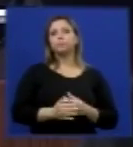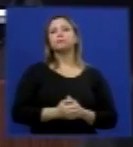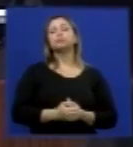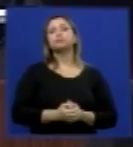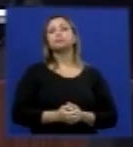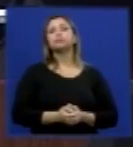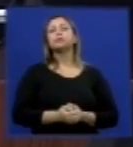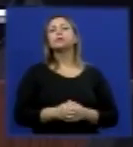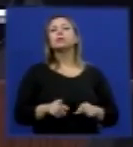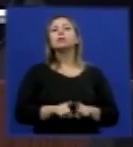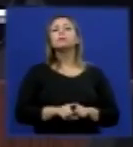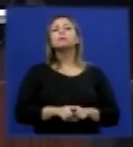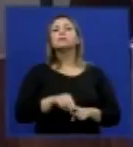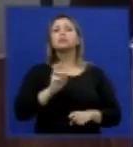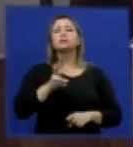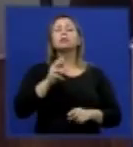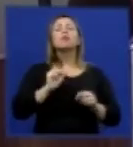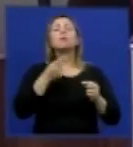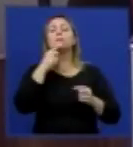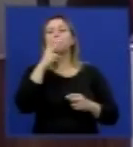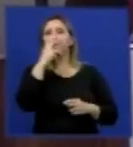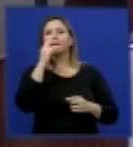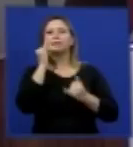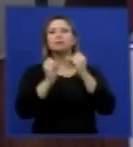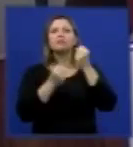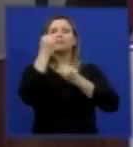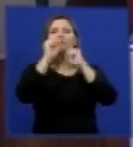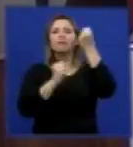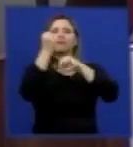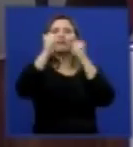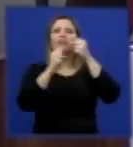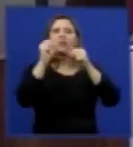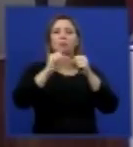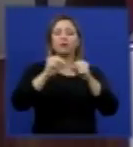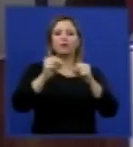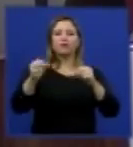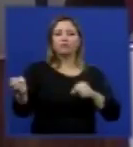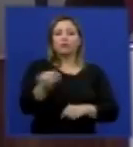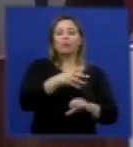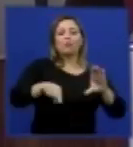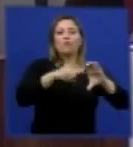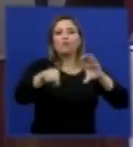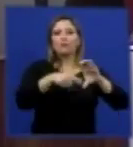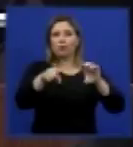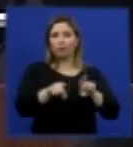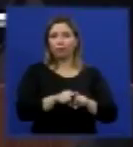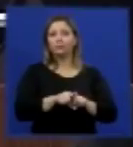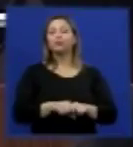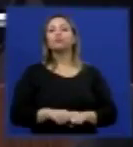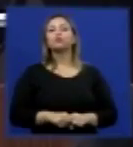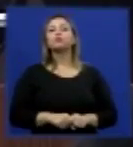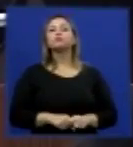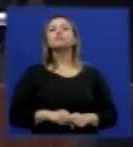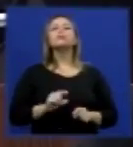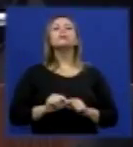Brasil na chamada indústria de remoldagem. Essas decisões